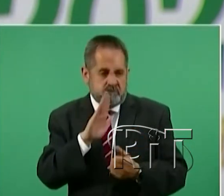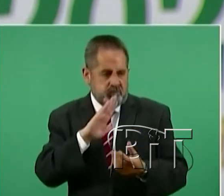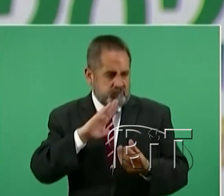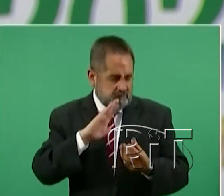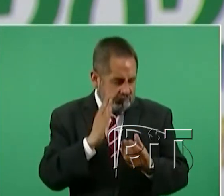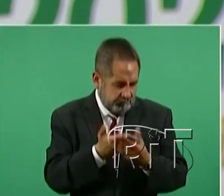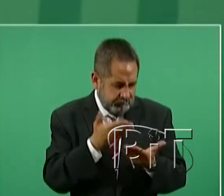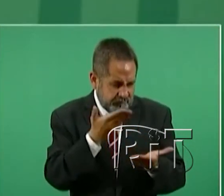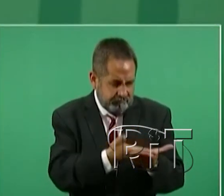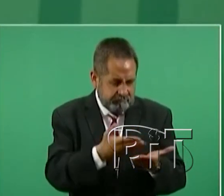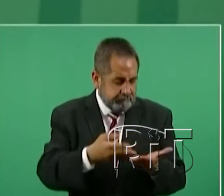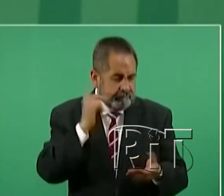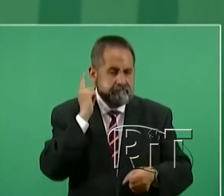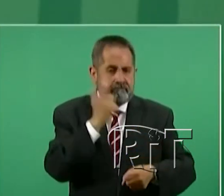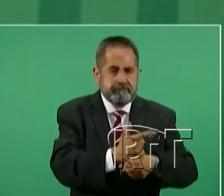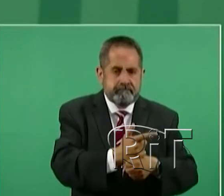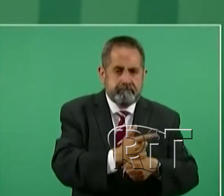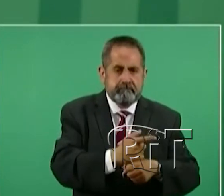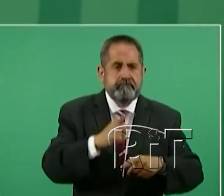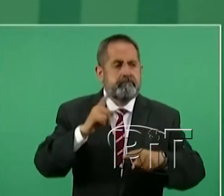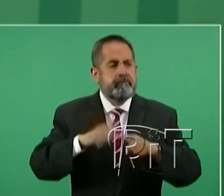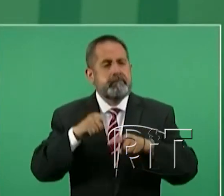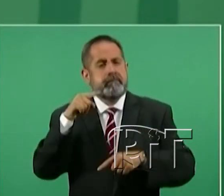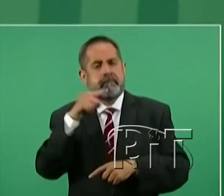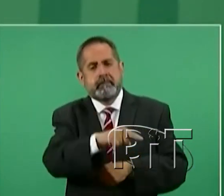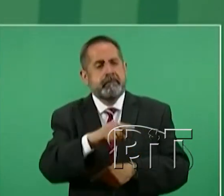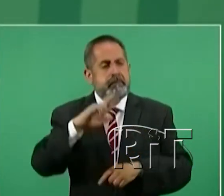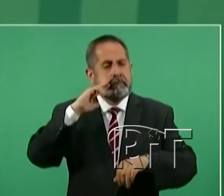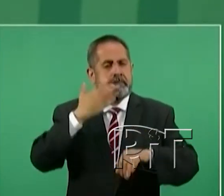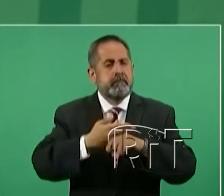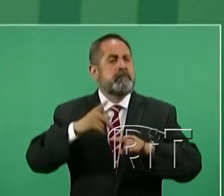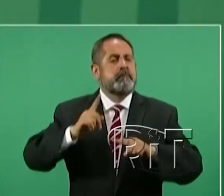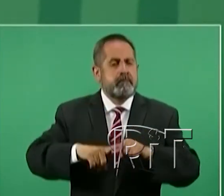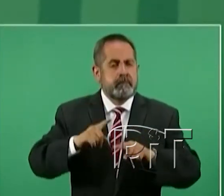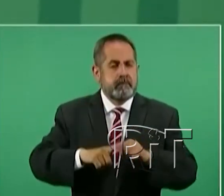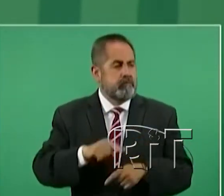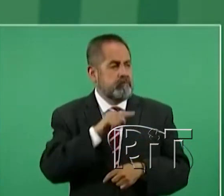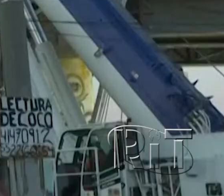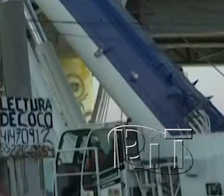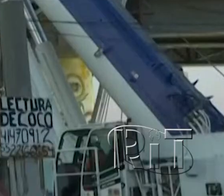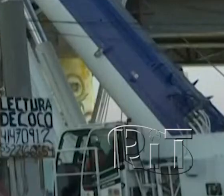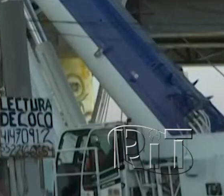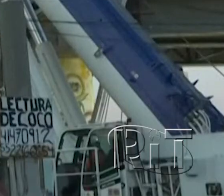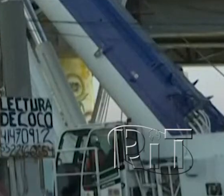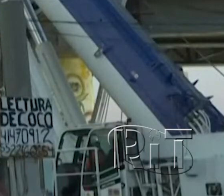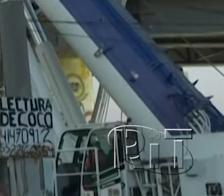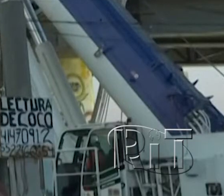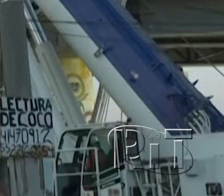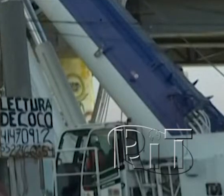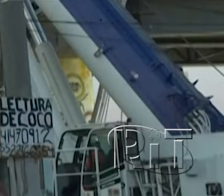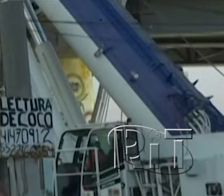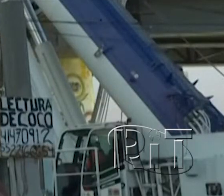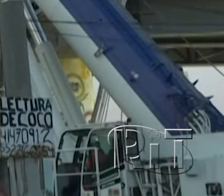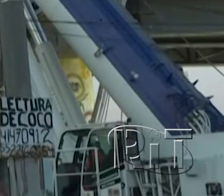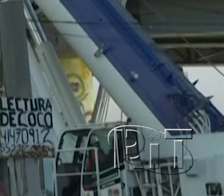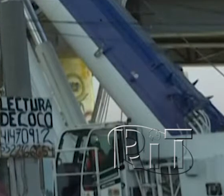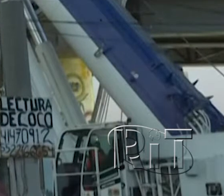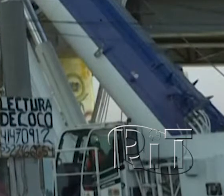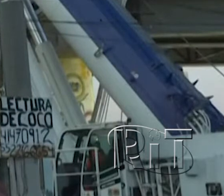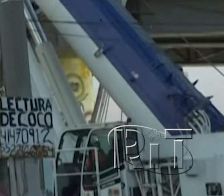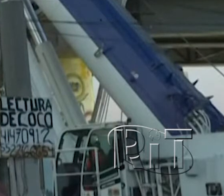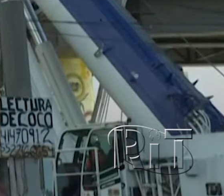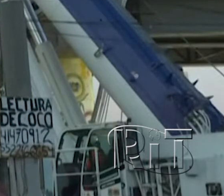Independentes a prefeita da capital mexicana Cláudia chimbal confirmou o balanço de 23 mortos